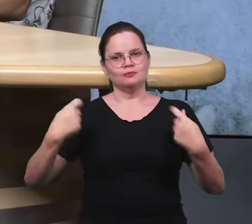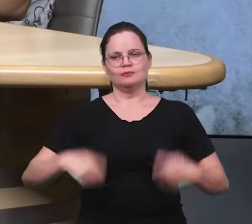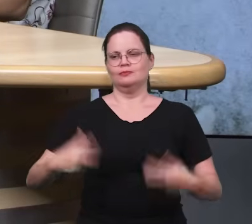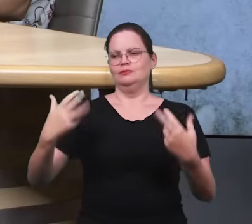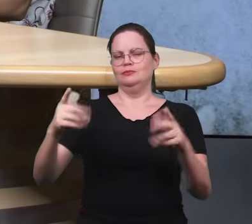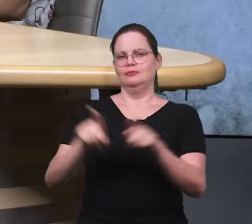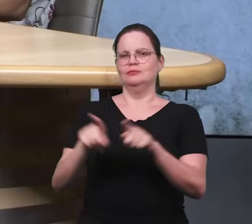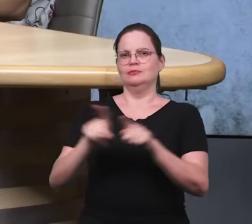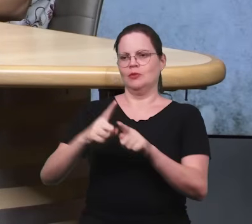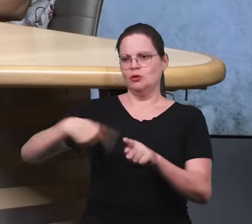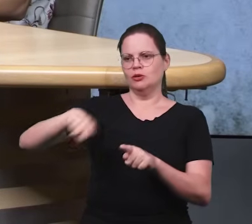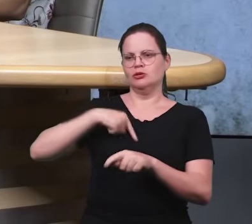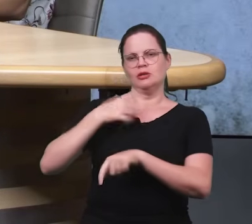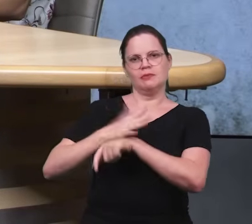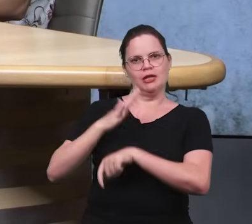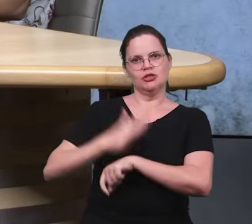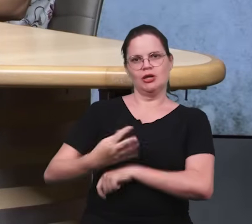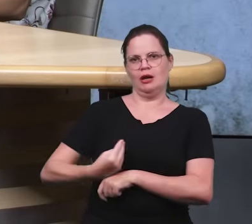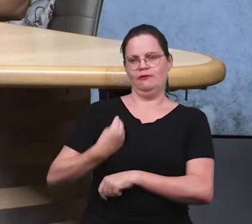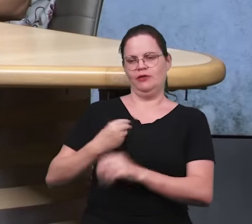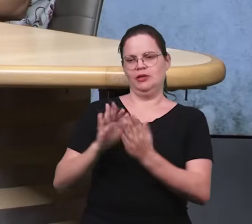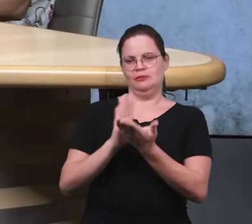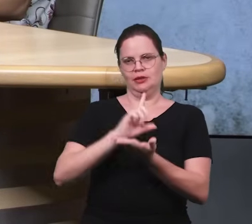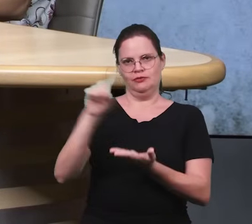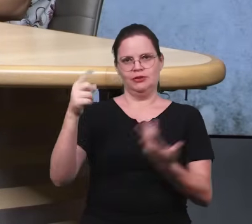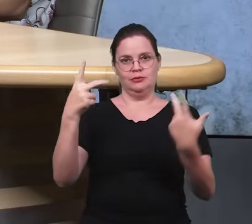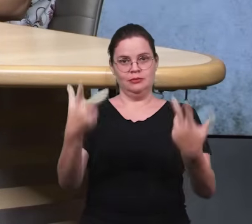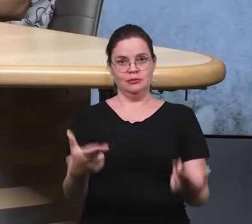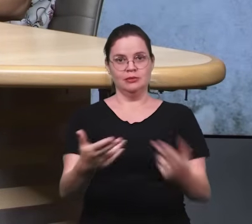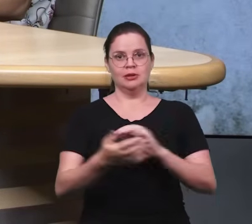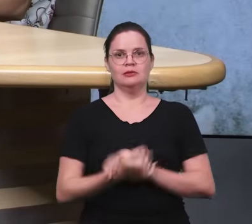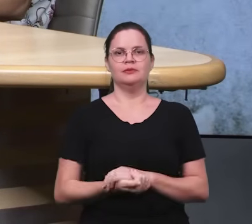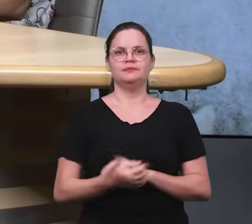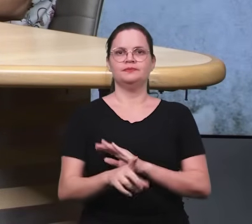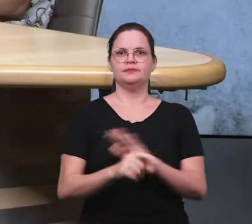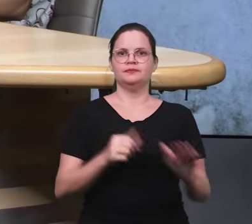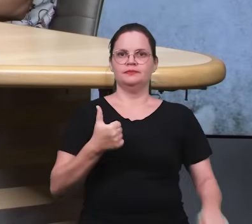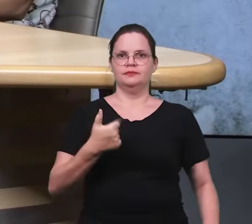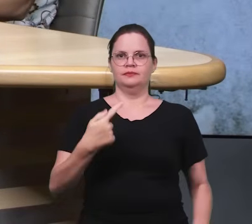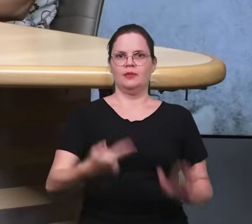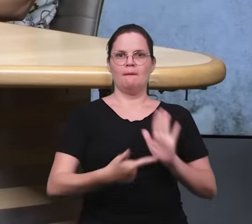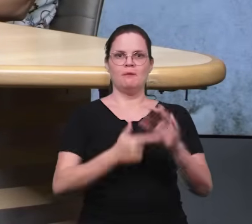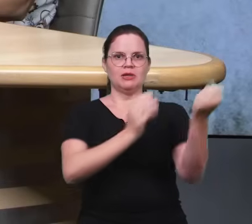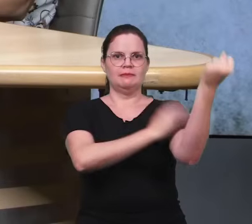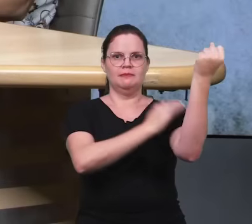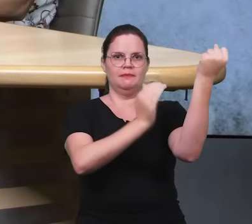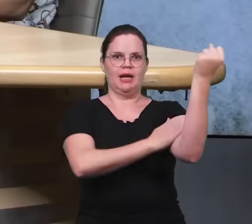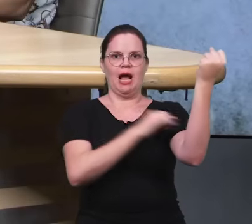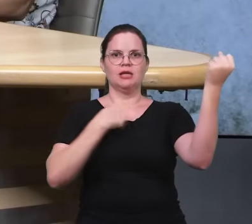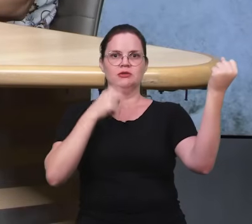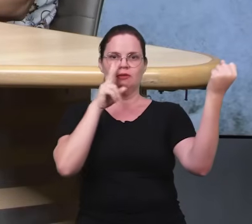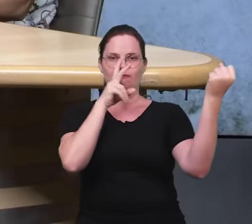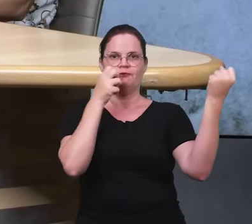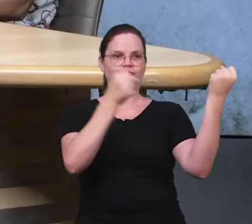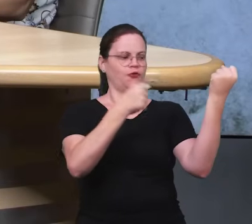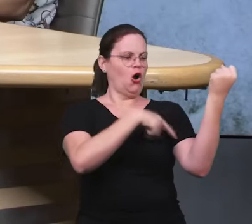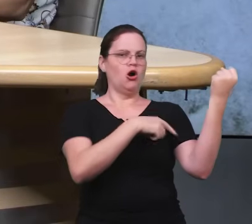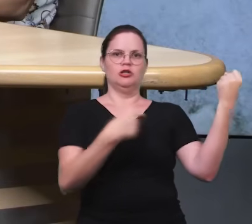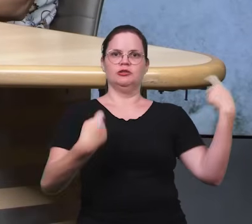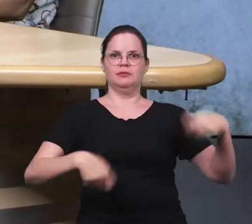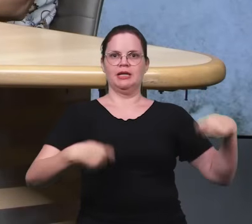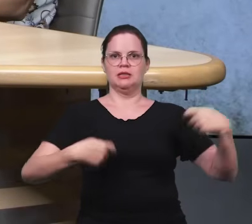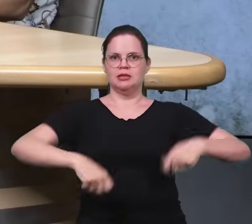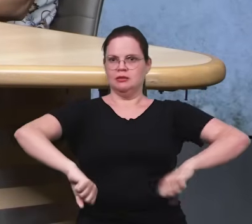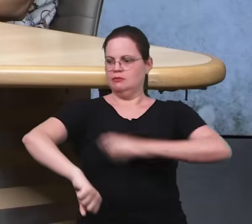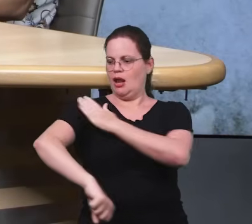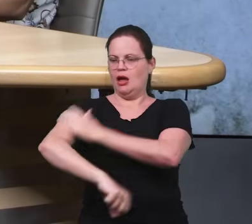no versículo 17, Evelina, é fortalecer os braços. Os braços nos falam